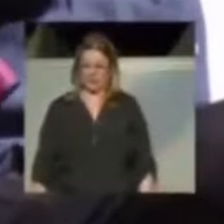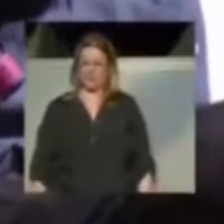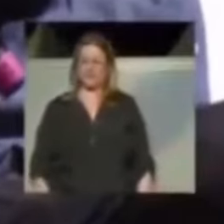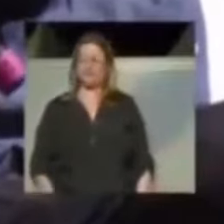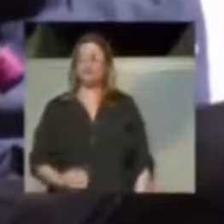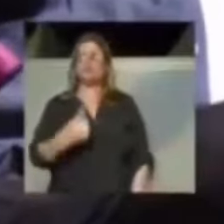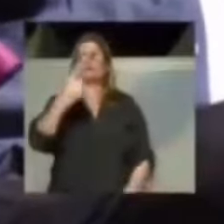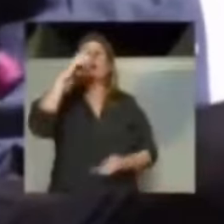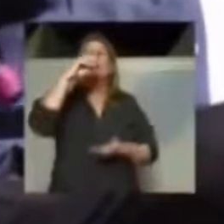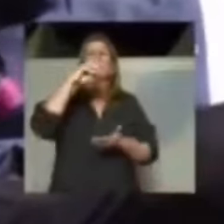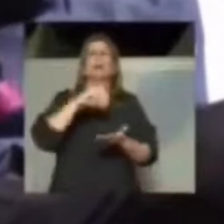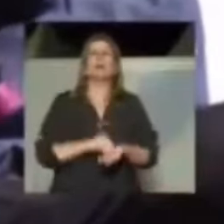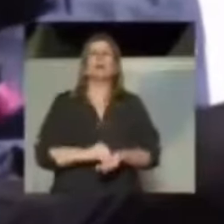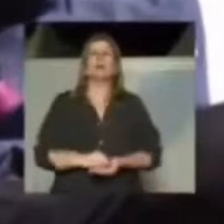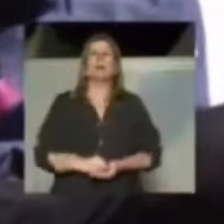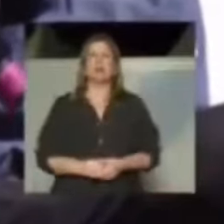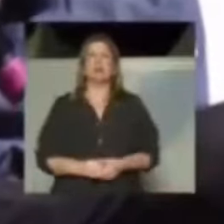la